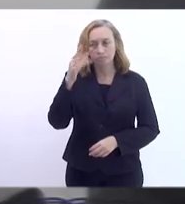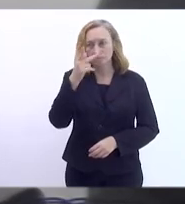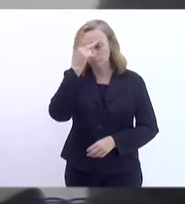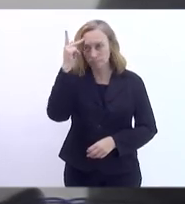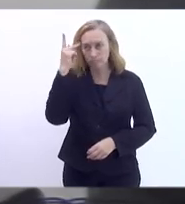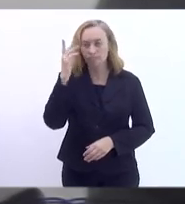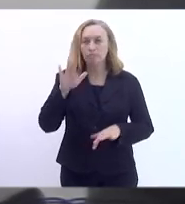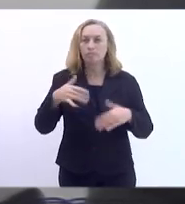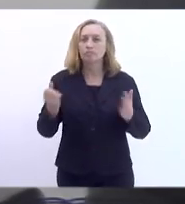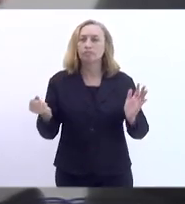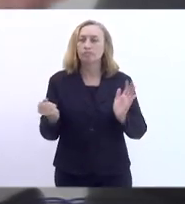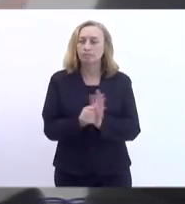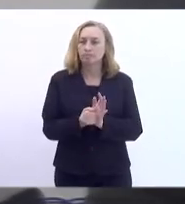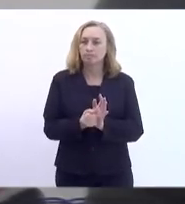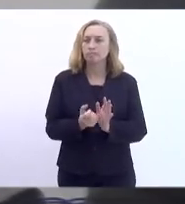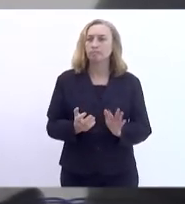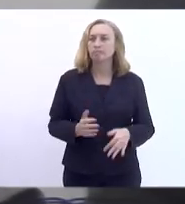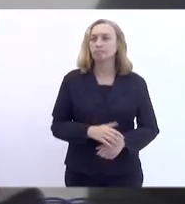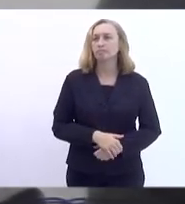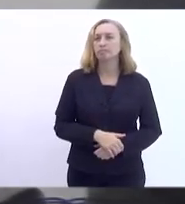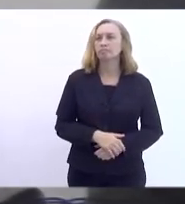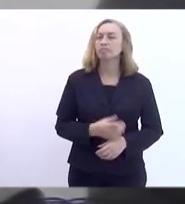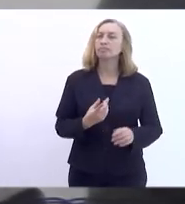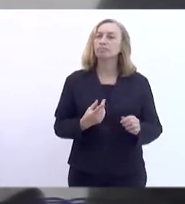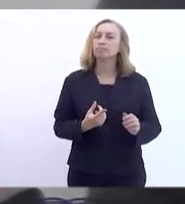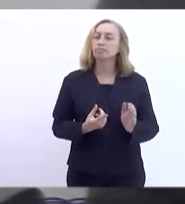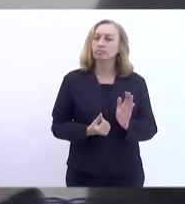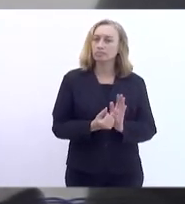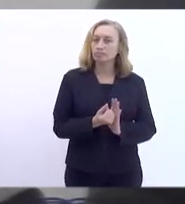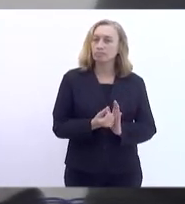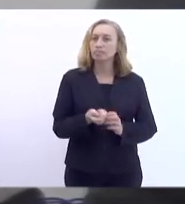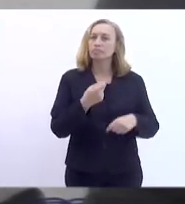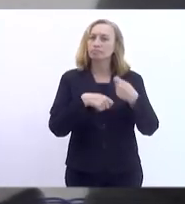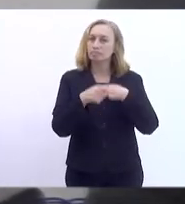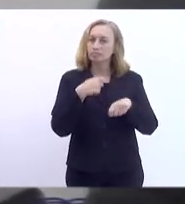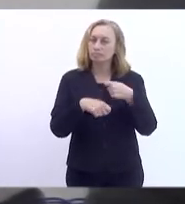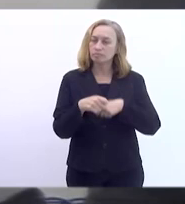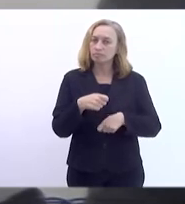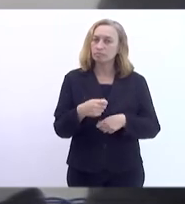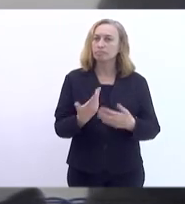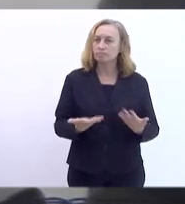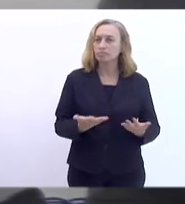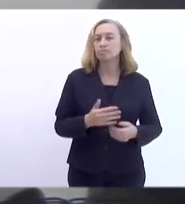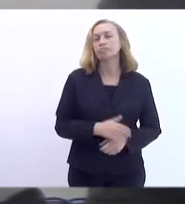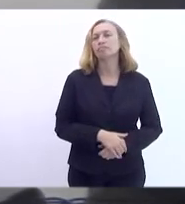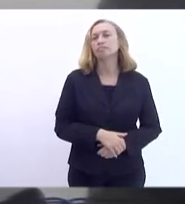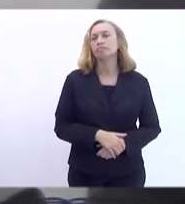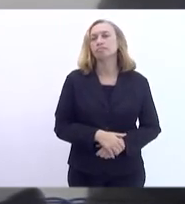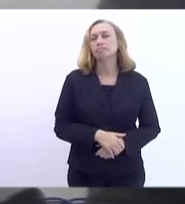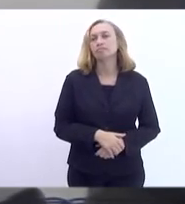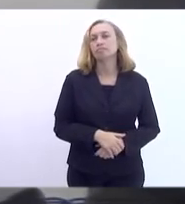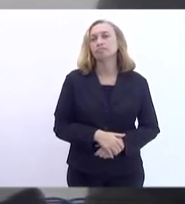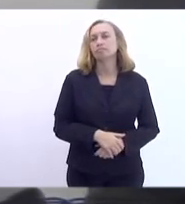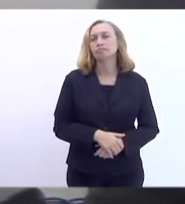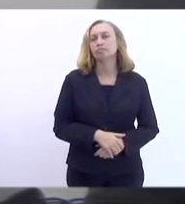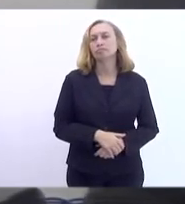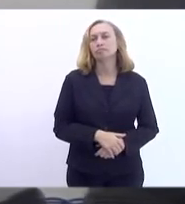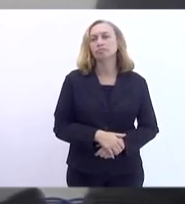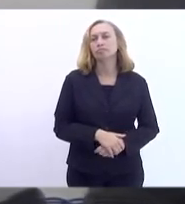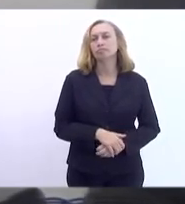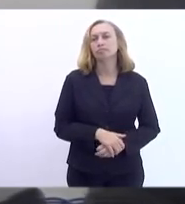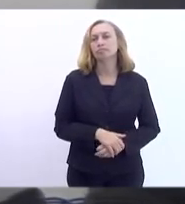qual seria o impacto seja seja financeiro seja administrativo na é eu acho que